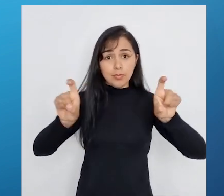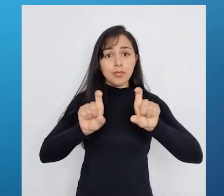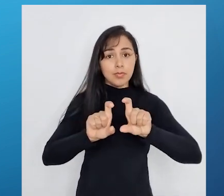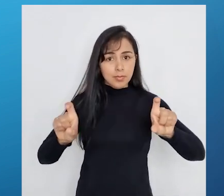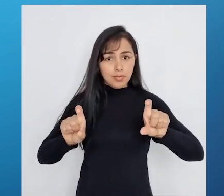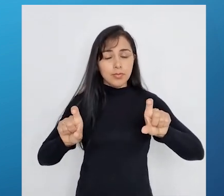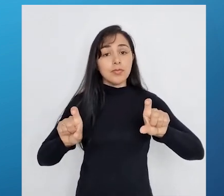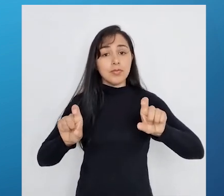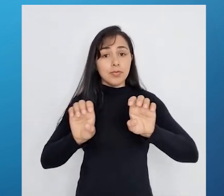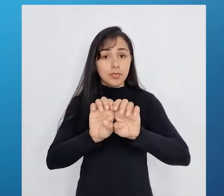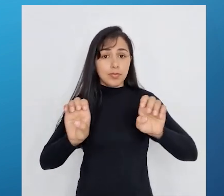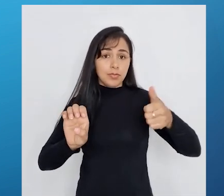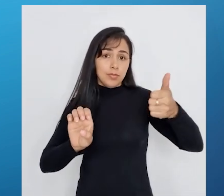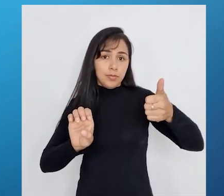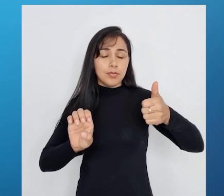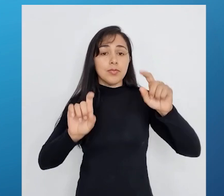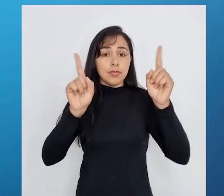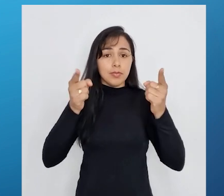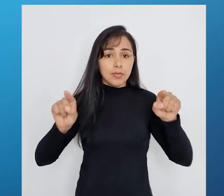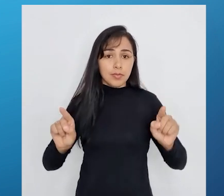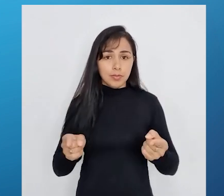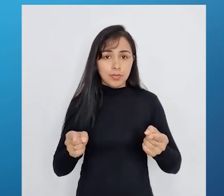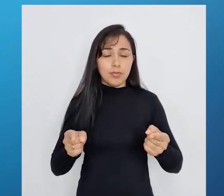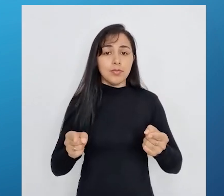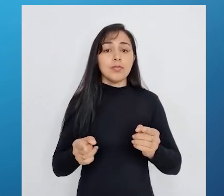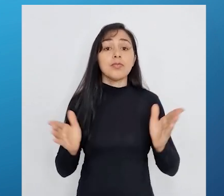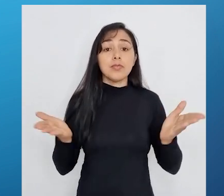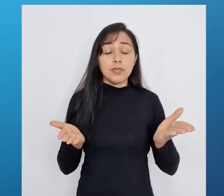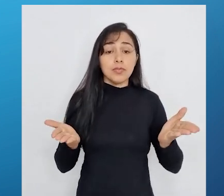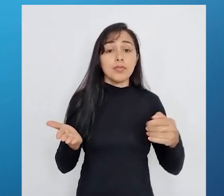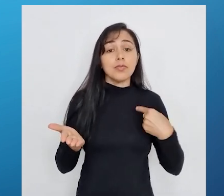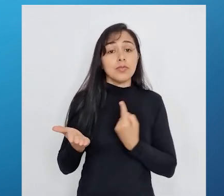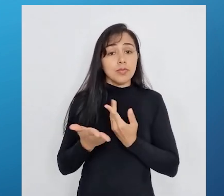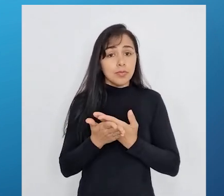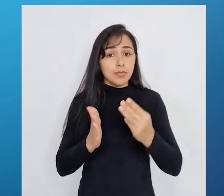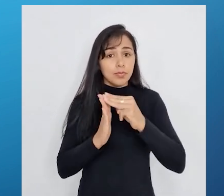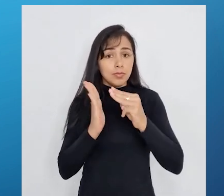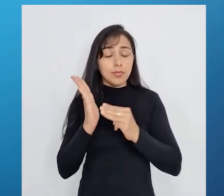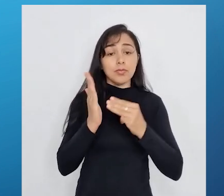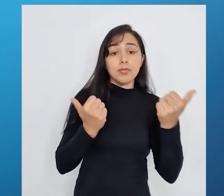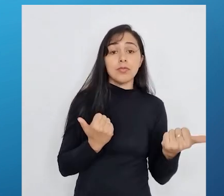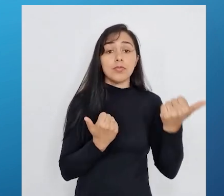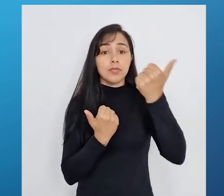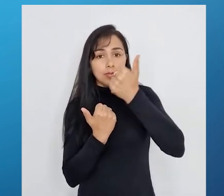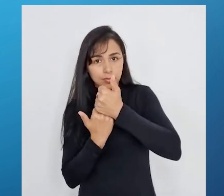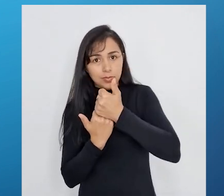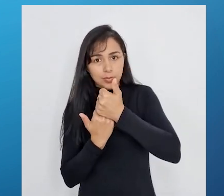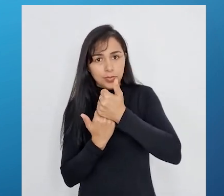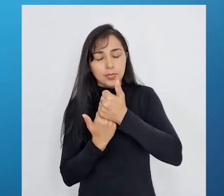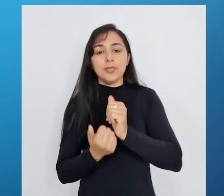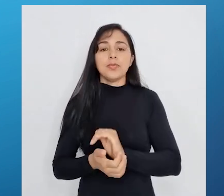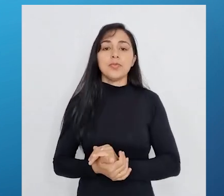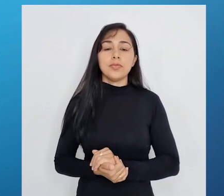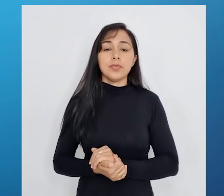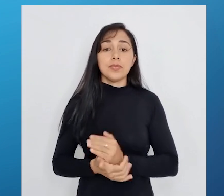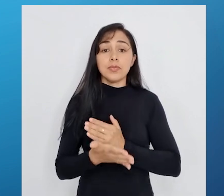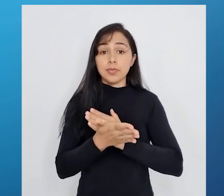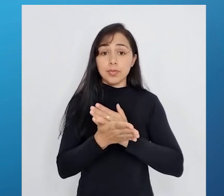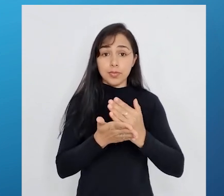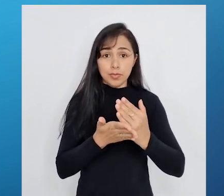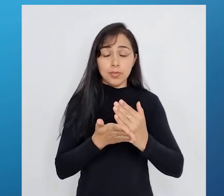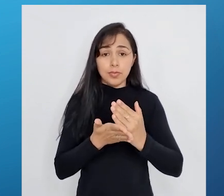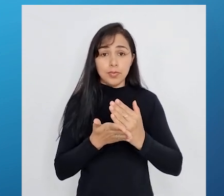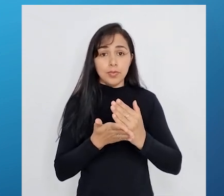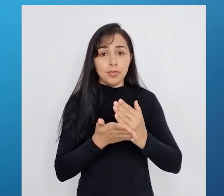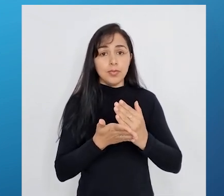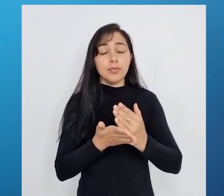aula estudaremos o método da substituição. Então, para começar aí sobre o método da substituição, nós temos aqui